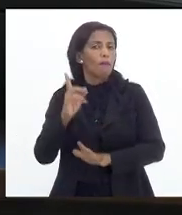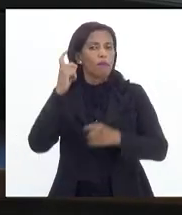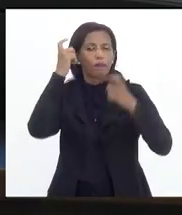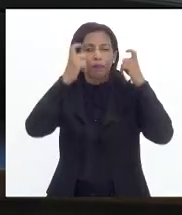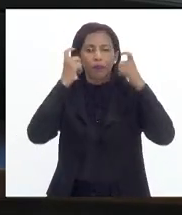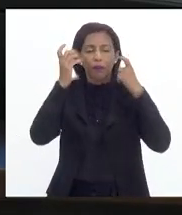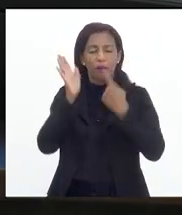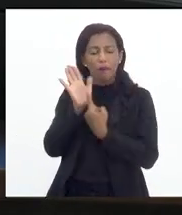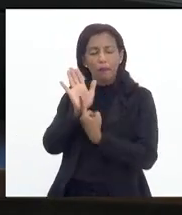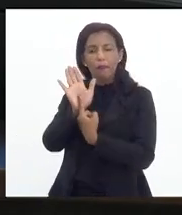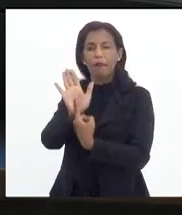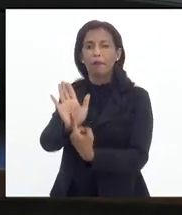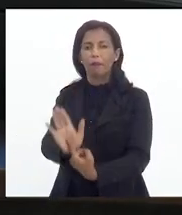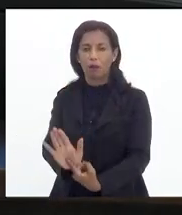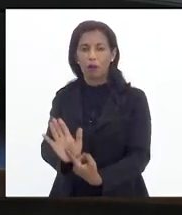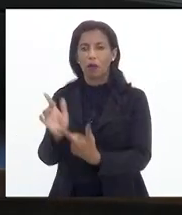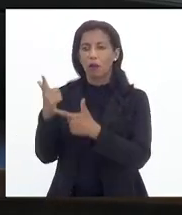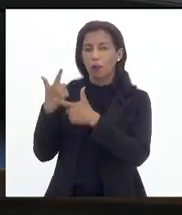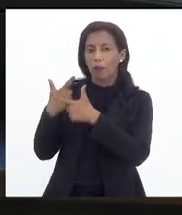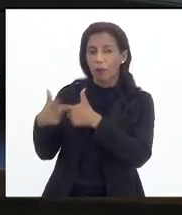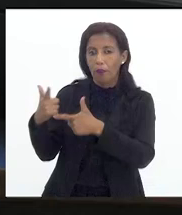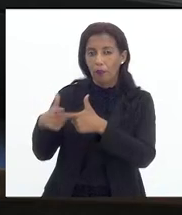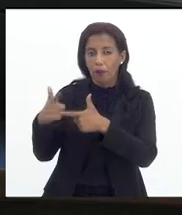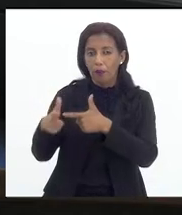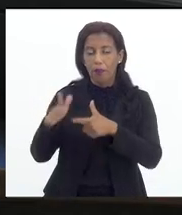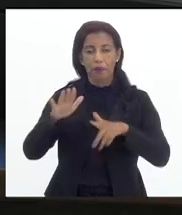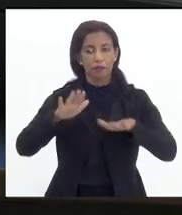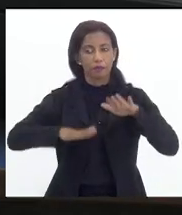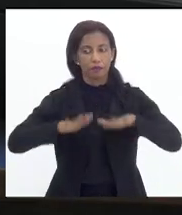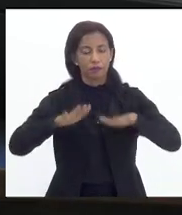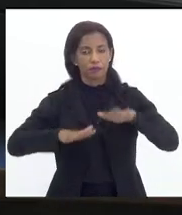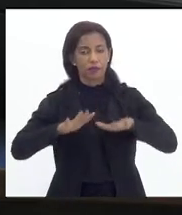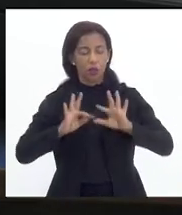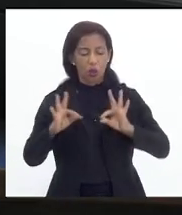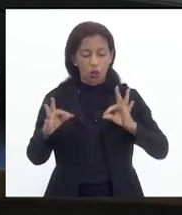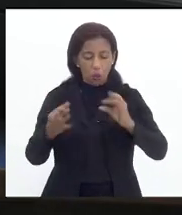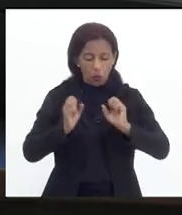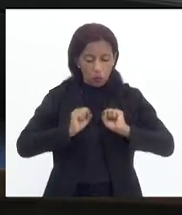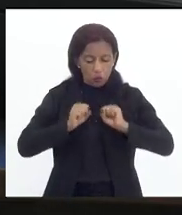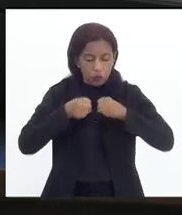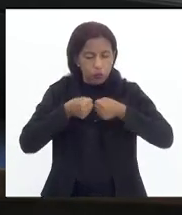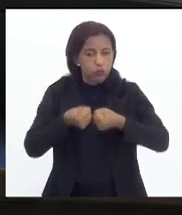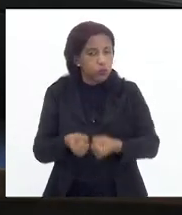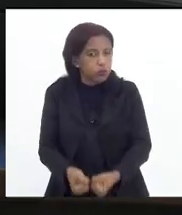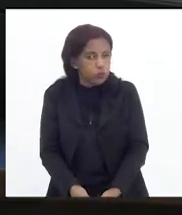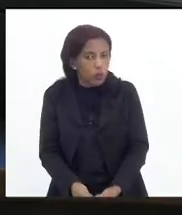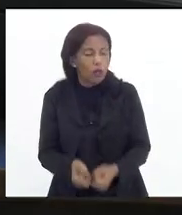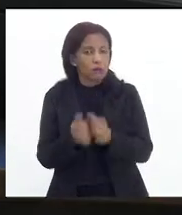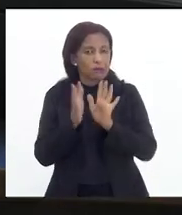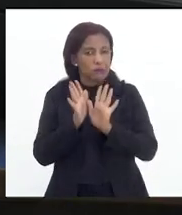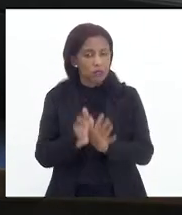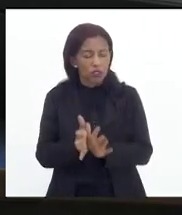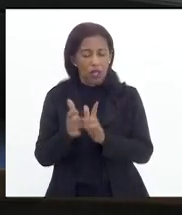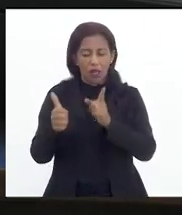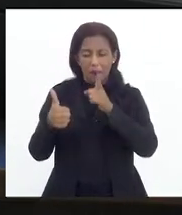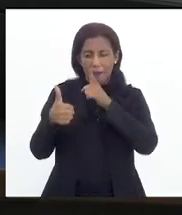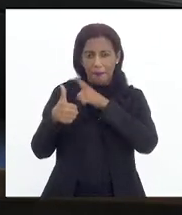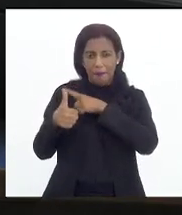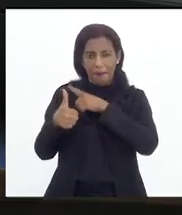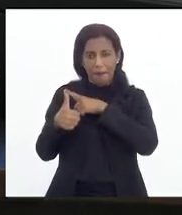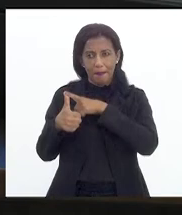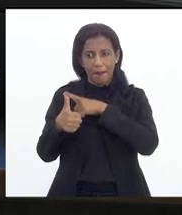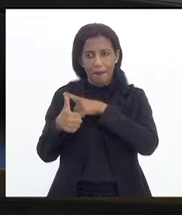era de demonstrar que o problema Apesar de nós termos feito todo esforço que foi feito no primeiro